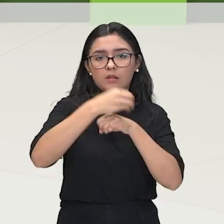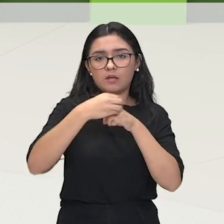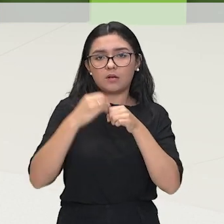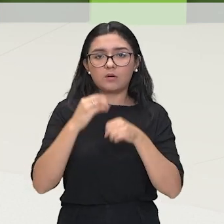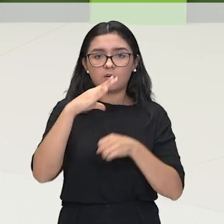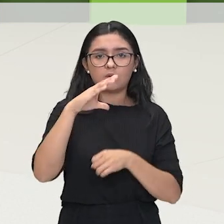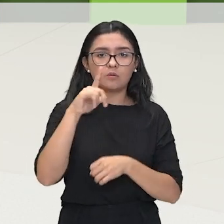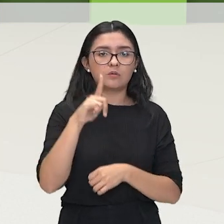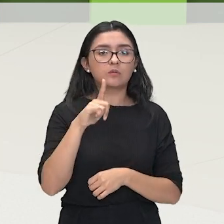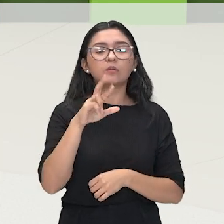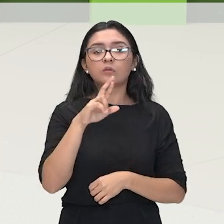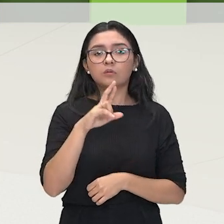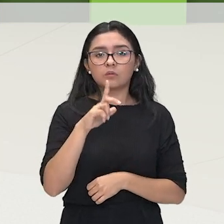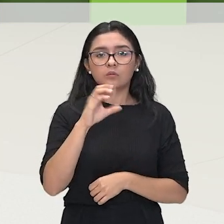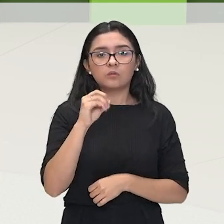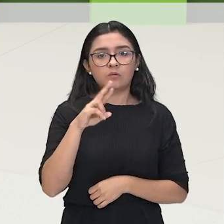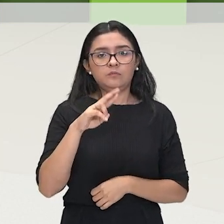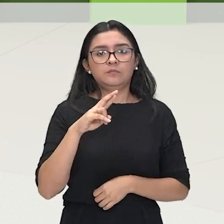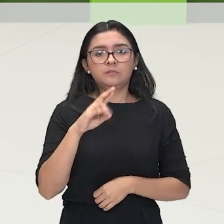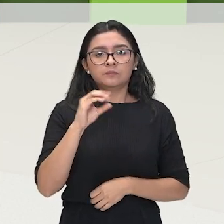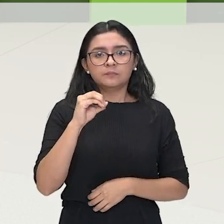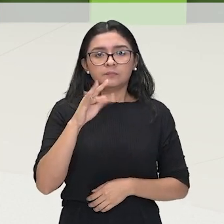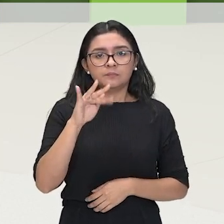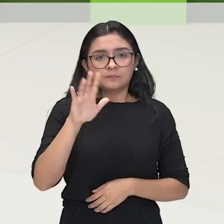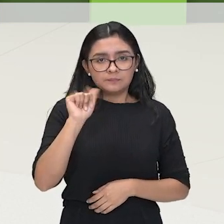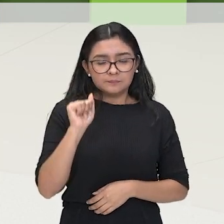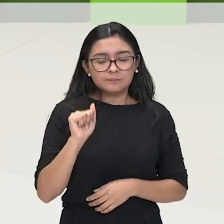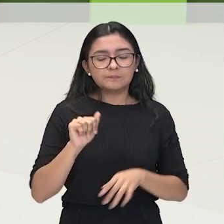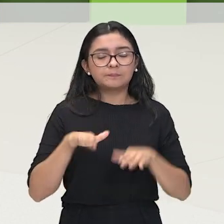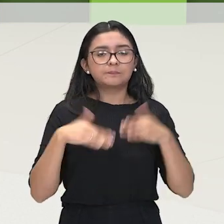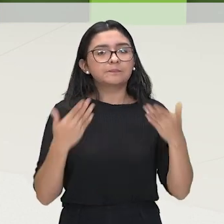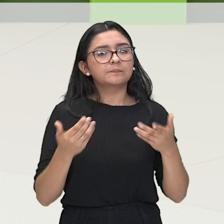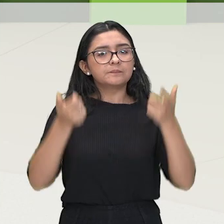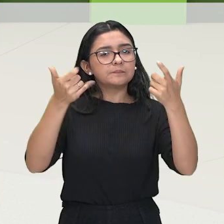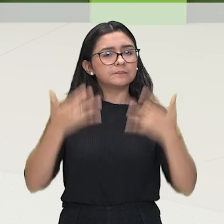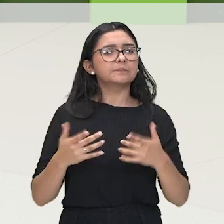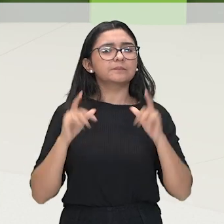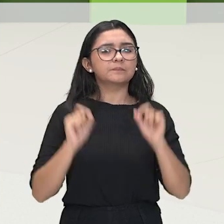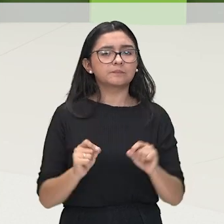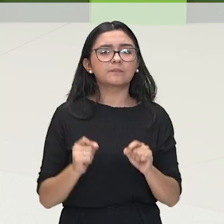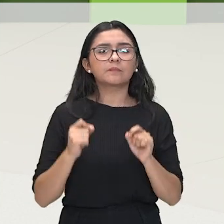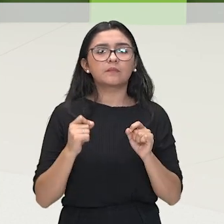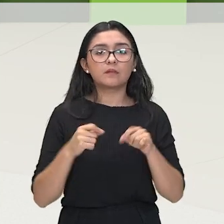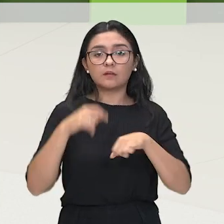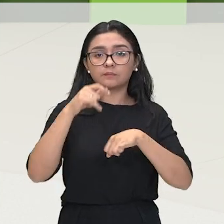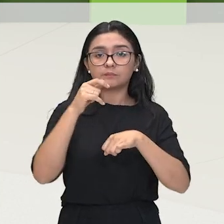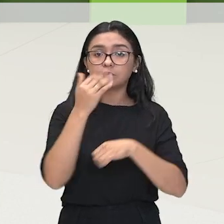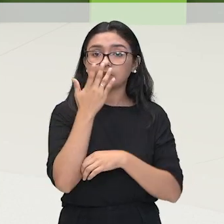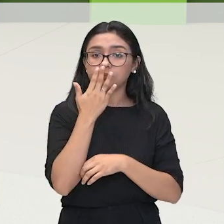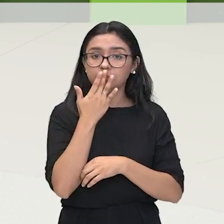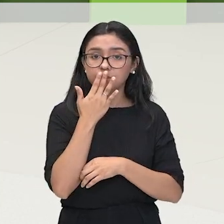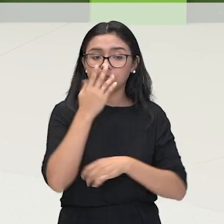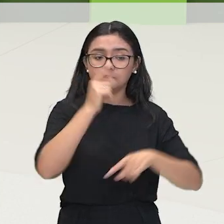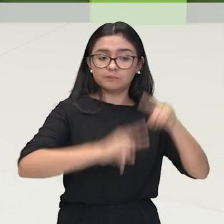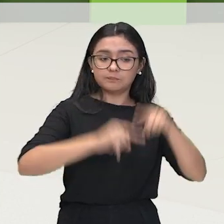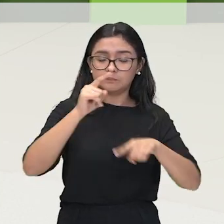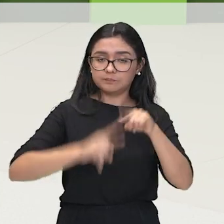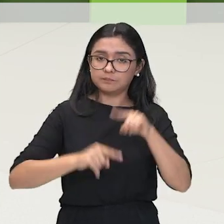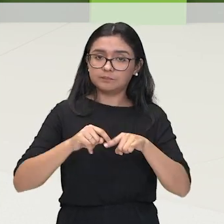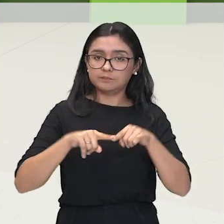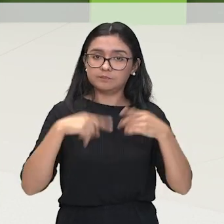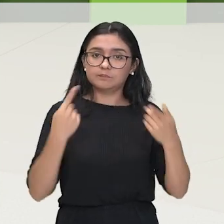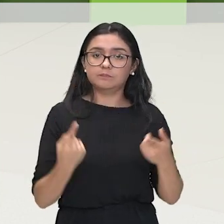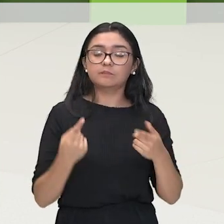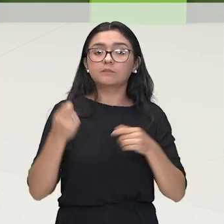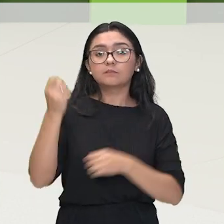mais refletindo o verde. Muito bacana, né? Então quer dizer que as cores dos objetos têm a ver não só com a luz que ele está